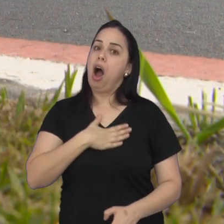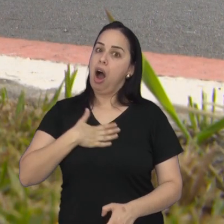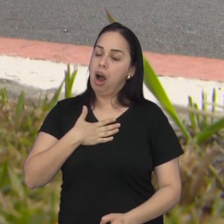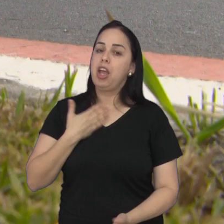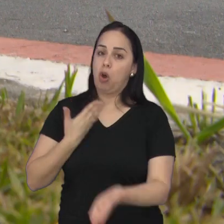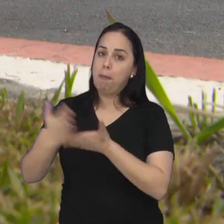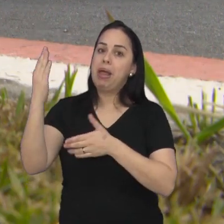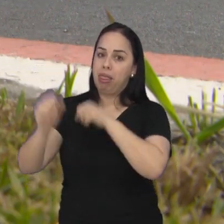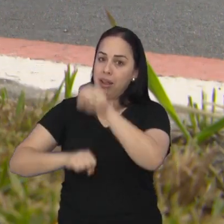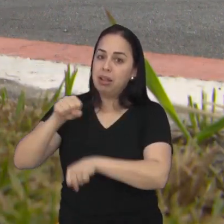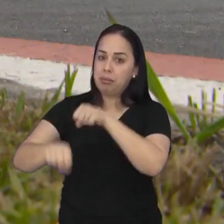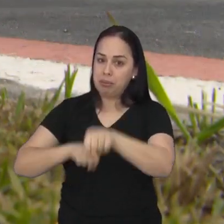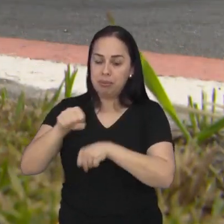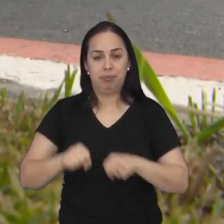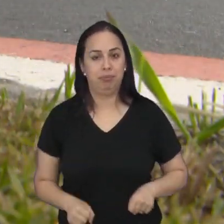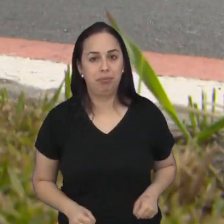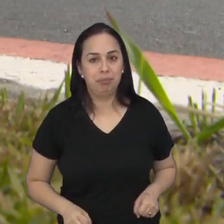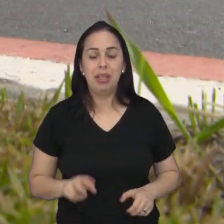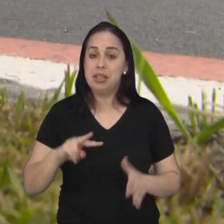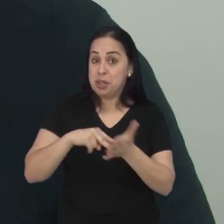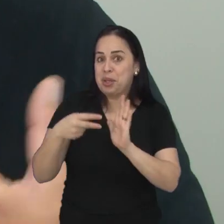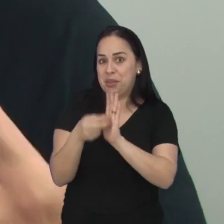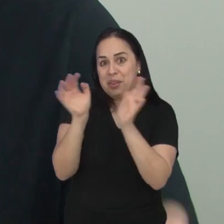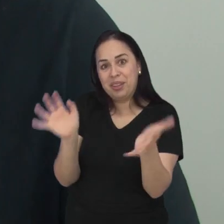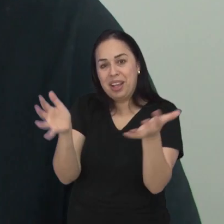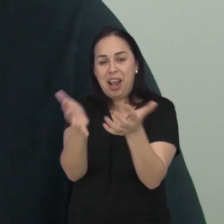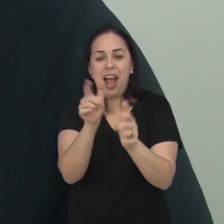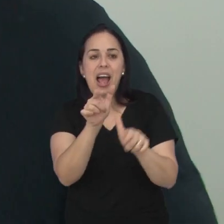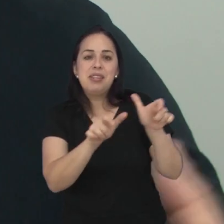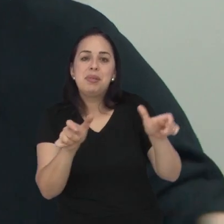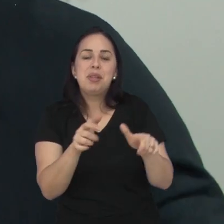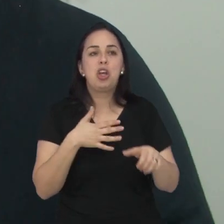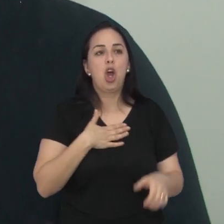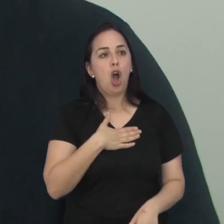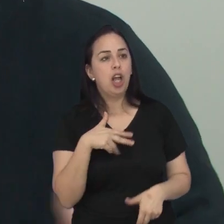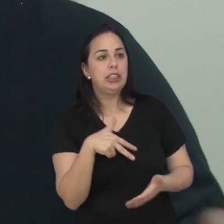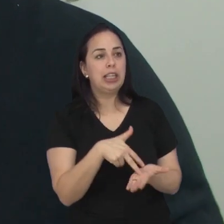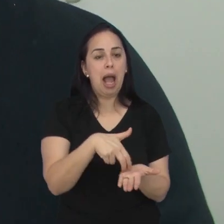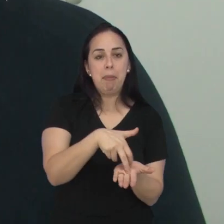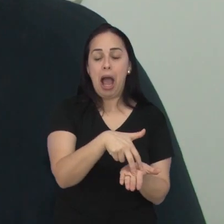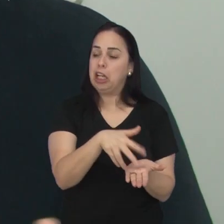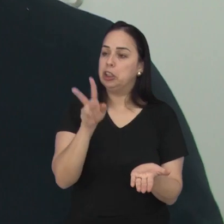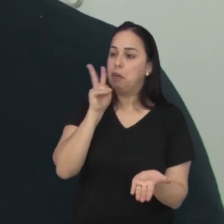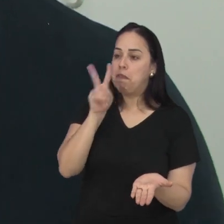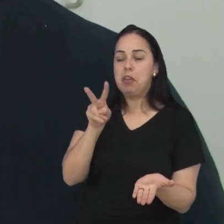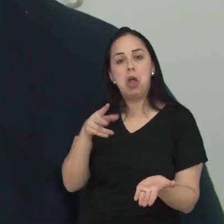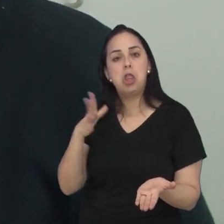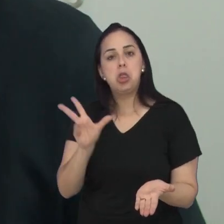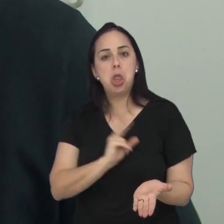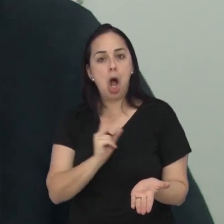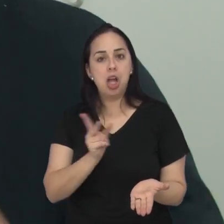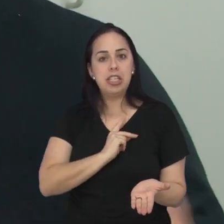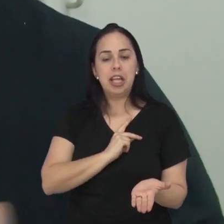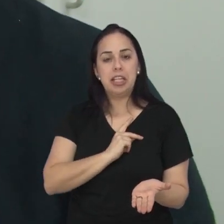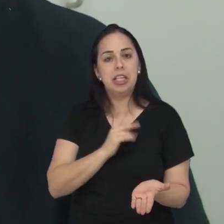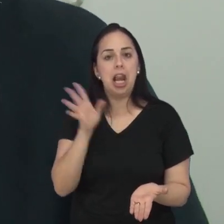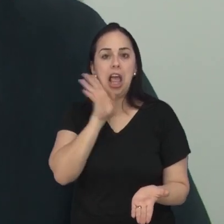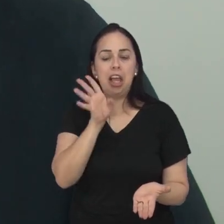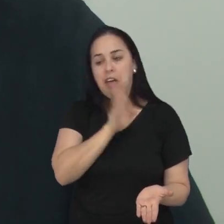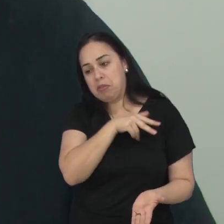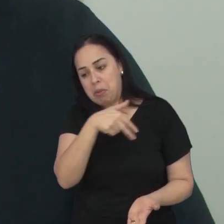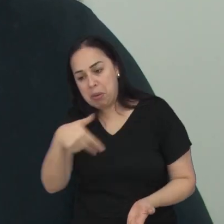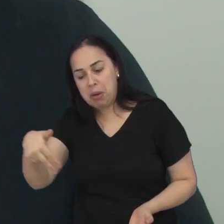usarem bicicletas, um transporte sustentável. É uma forma de incentivo, aquelas pessoas que gostam de caminhar, começar a falar, nossa, que legal, vamos